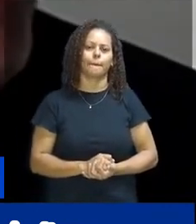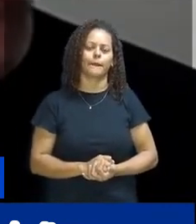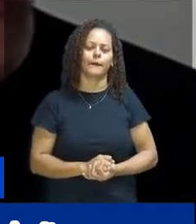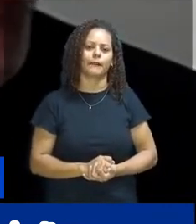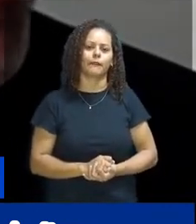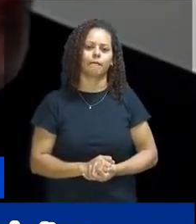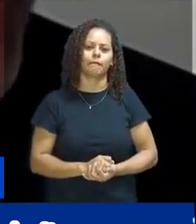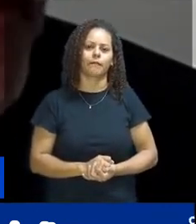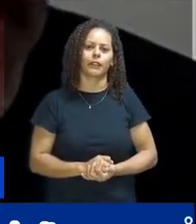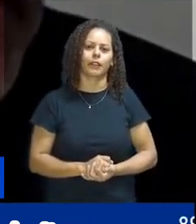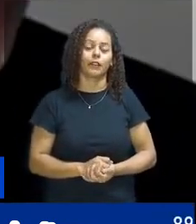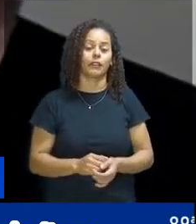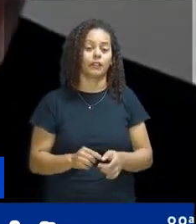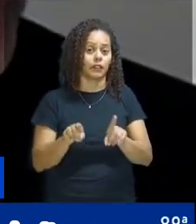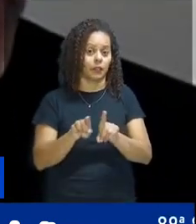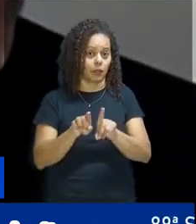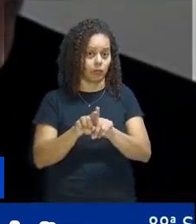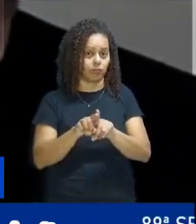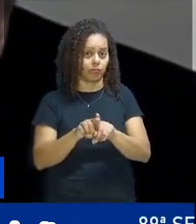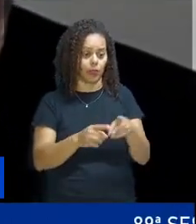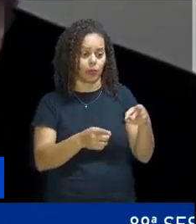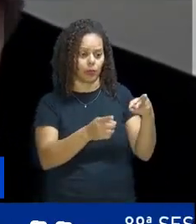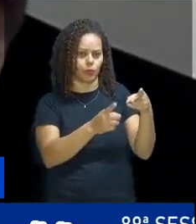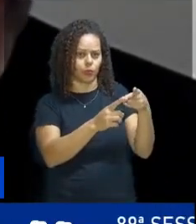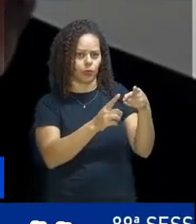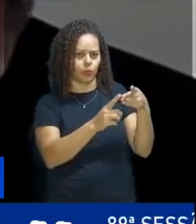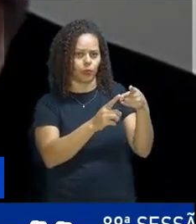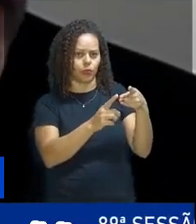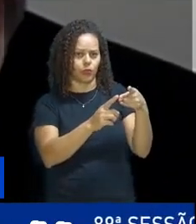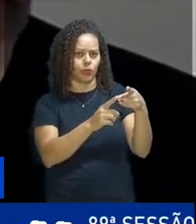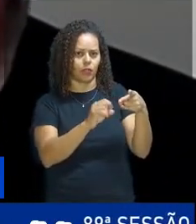também, no segundo item, tá,